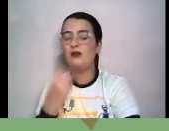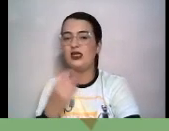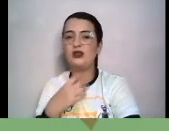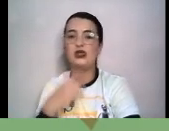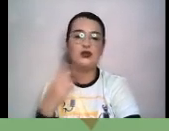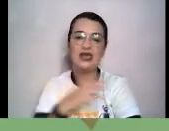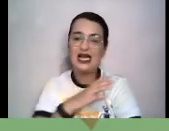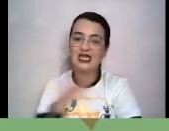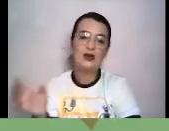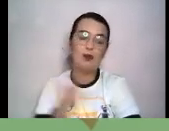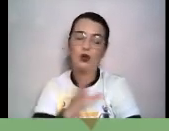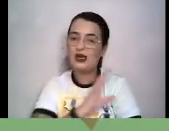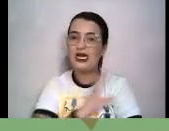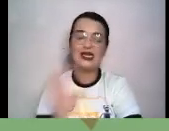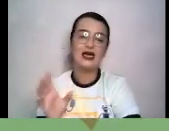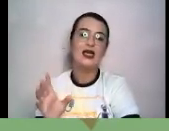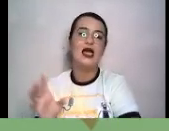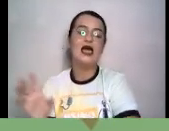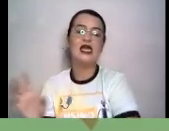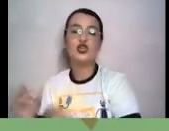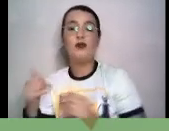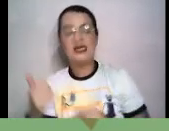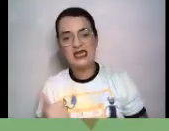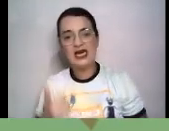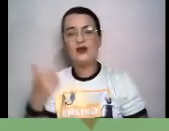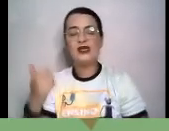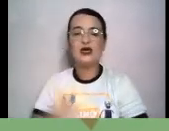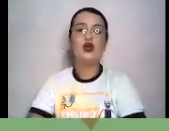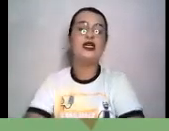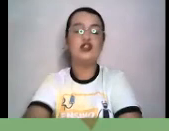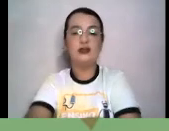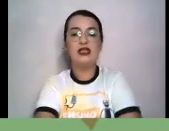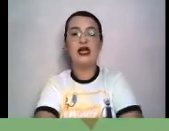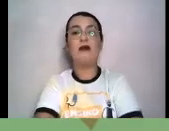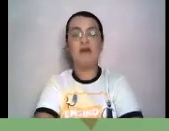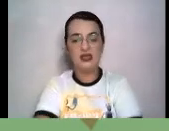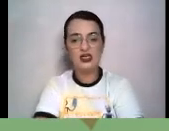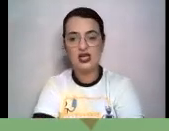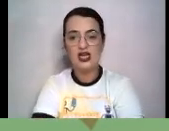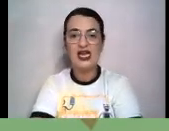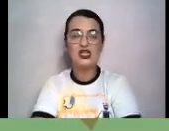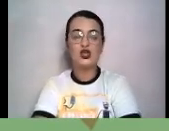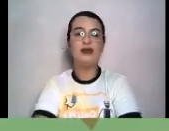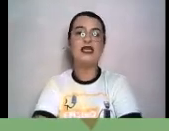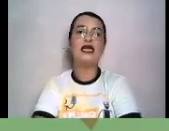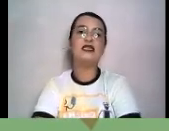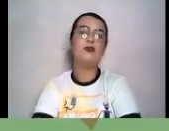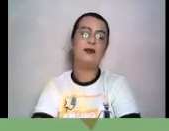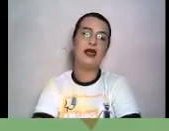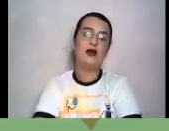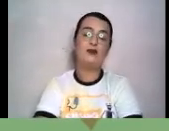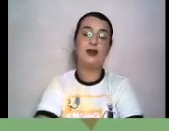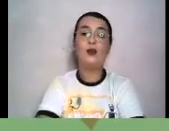nenhum armamento, nem nada, nem bomba, nada. Aí eles começaram essa corrida chamada armamentista. Eles começaram a